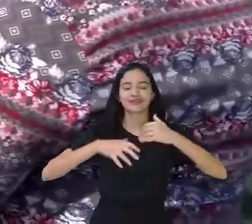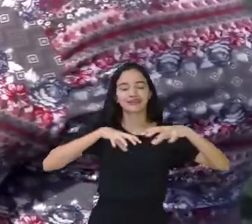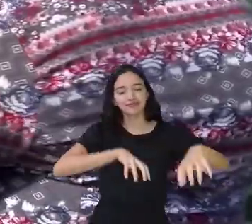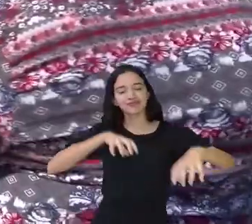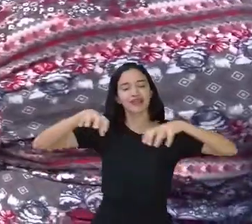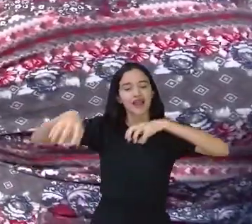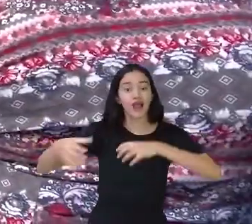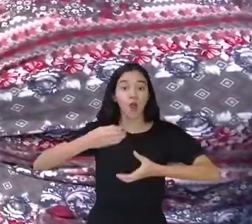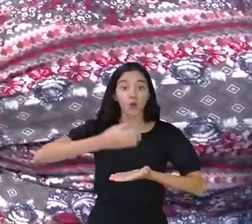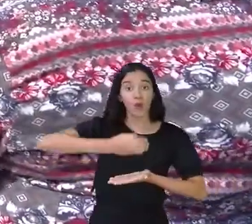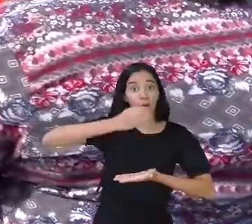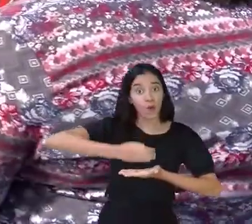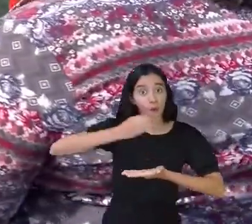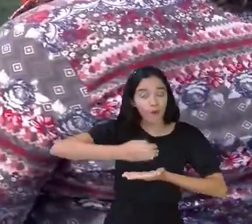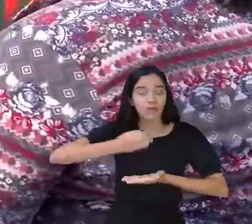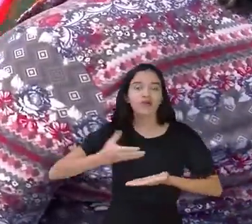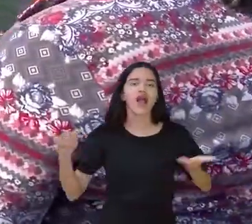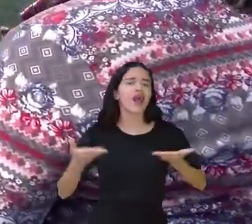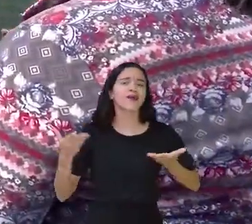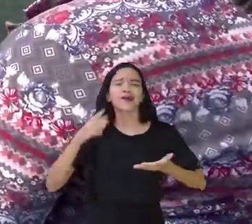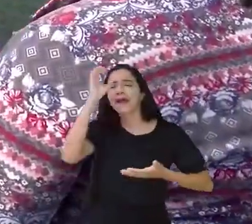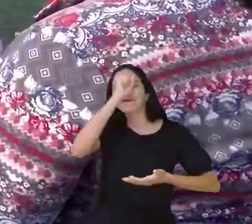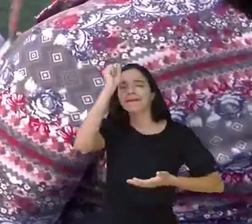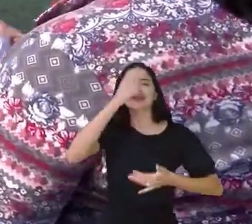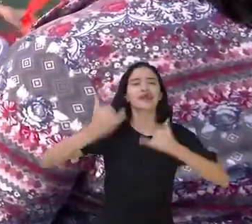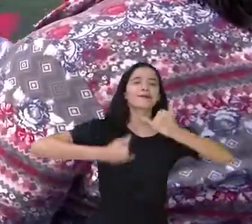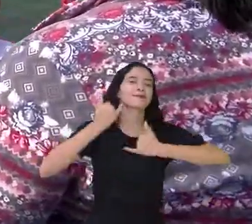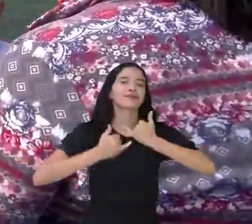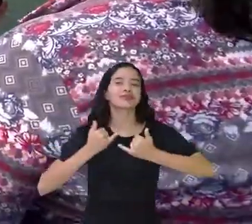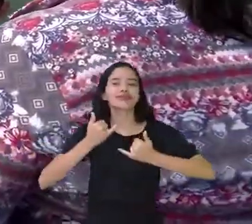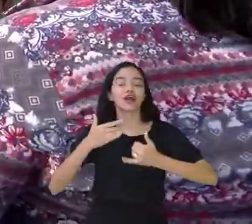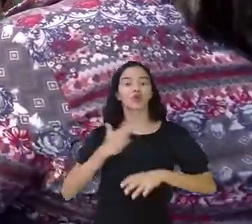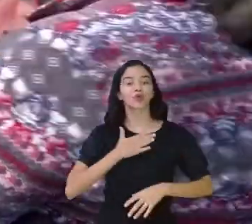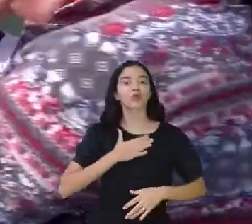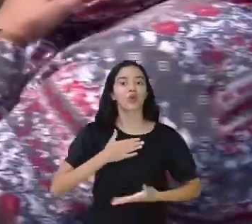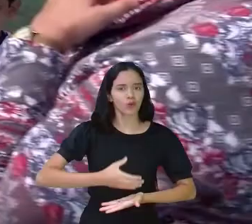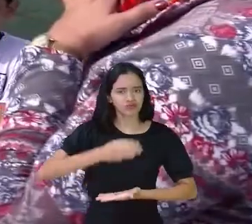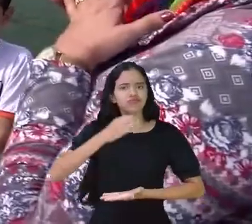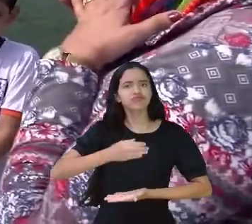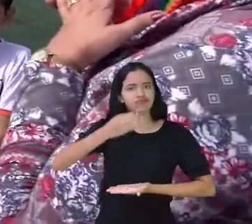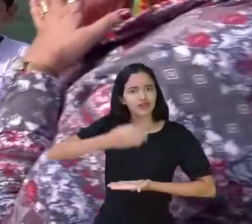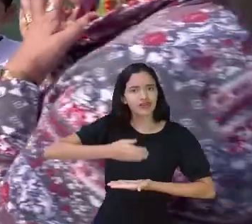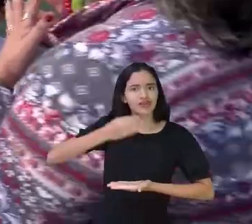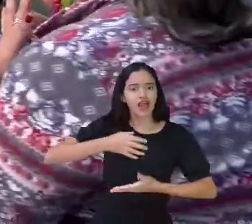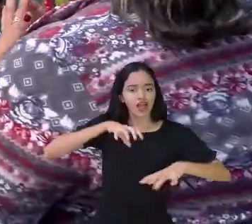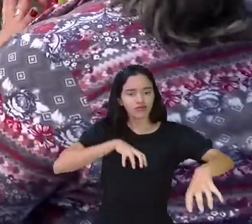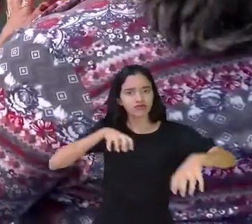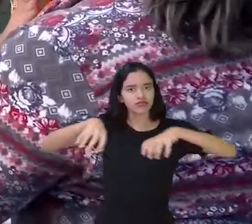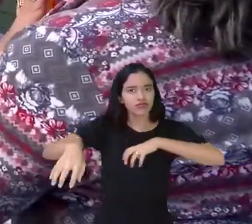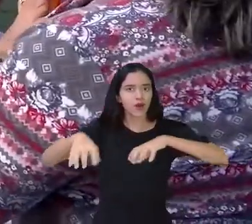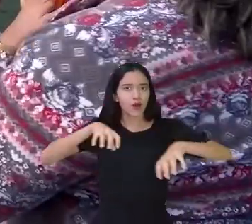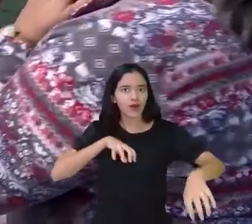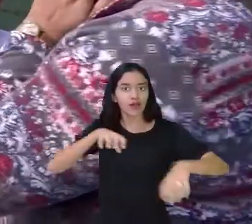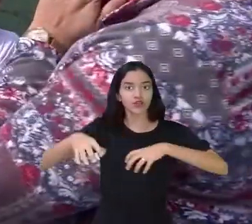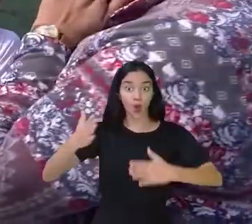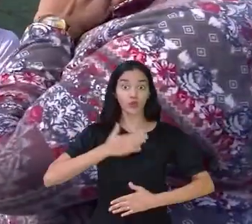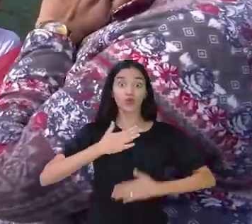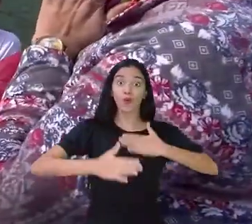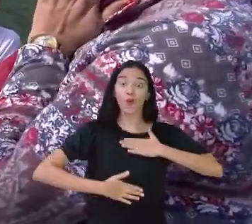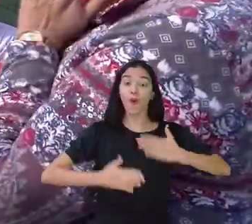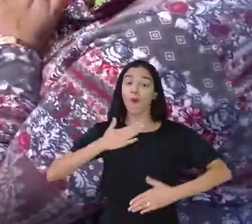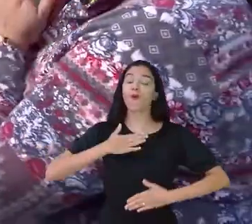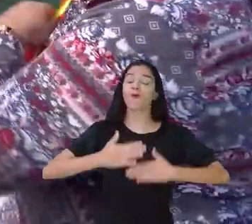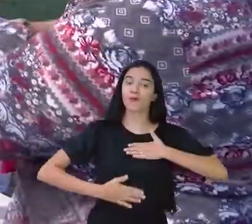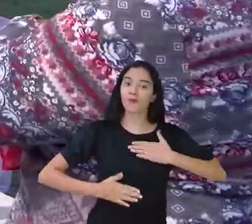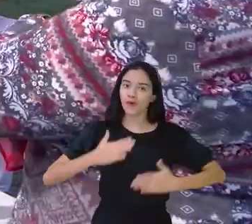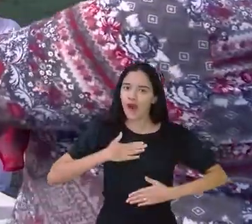os copos, que tal a gente aprender a brincar com o nosso corpo? Sabia que a gente pode brincar de escravo de Jó com o nosso corpo?